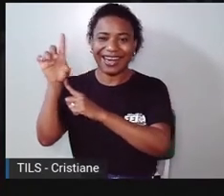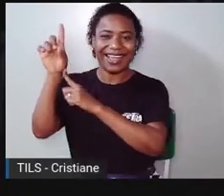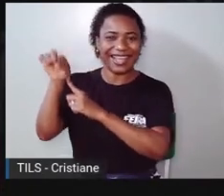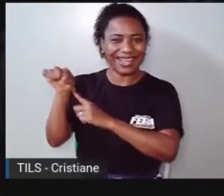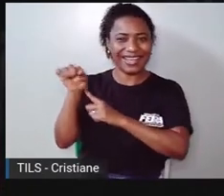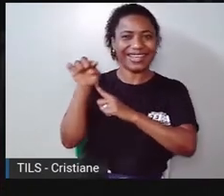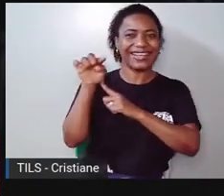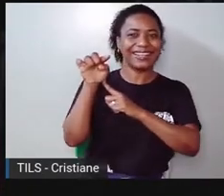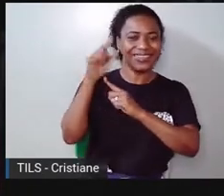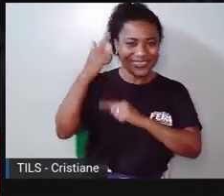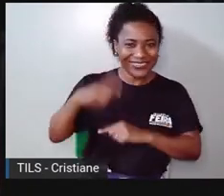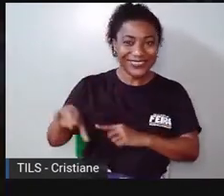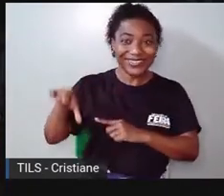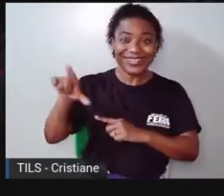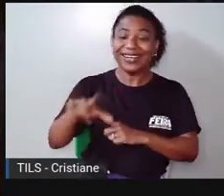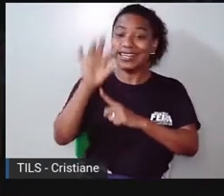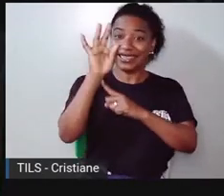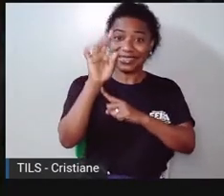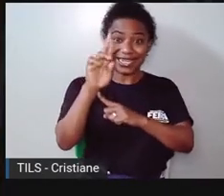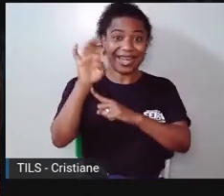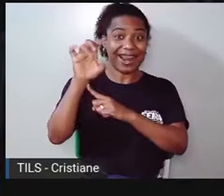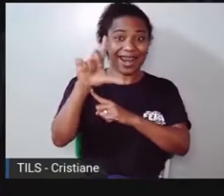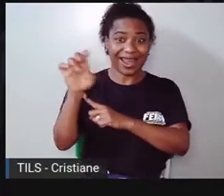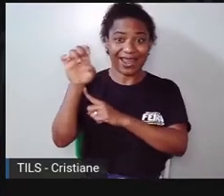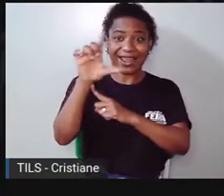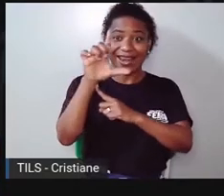Tre-lé-lé-lé-lé-lé. De novo.